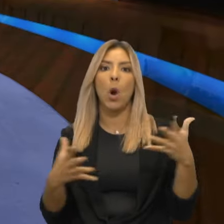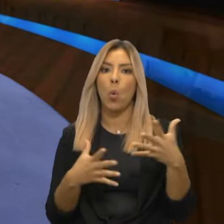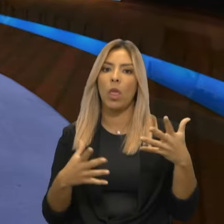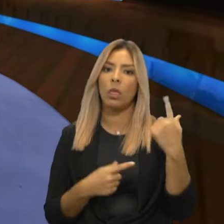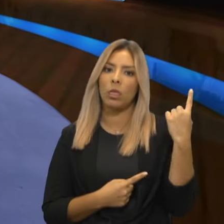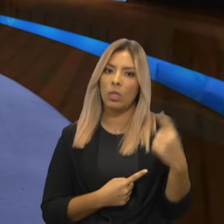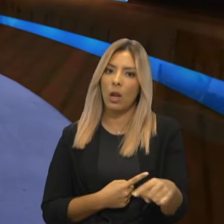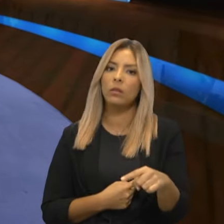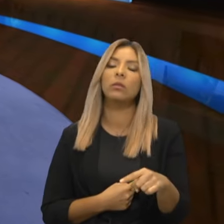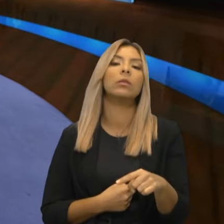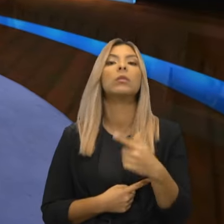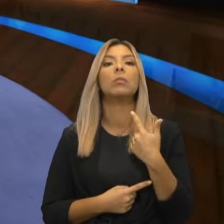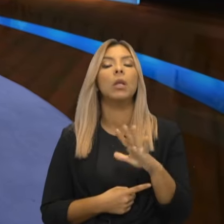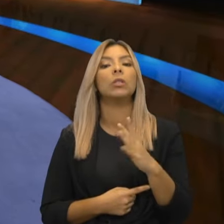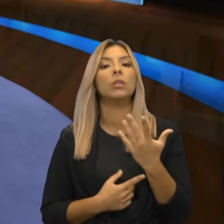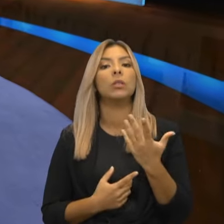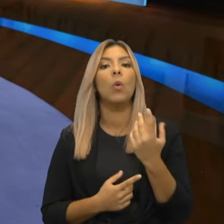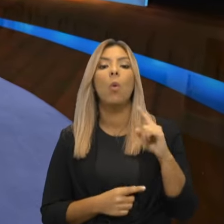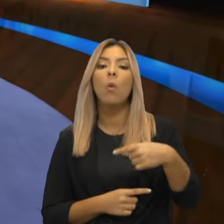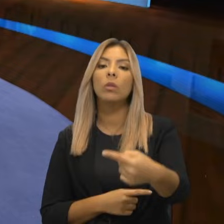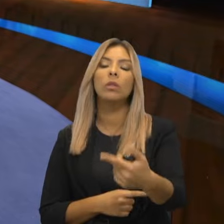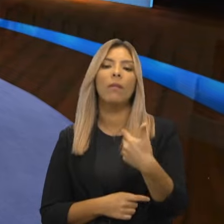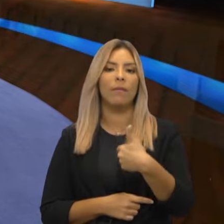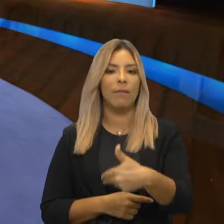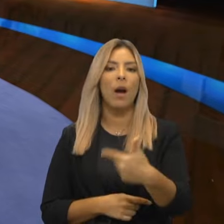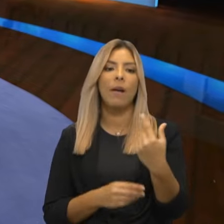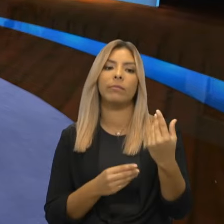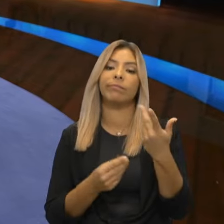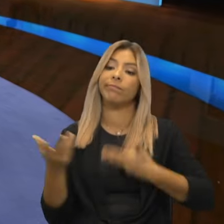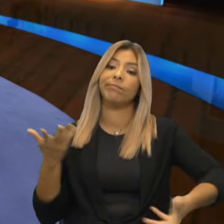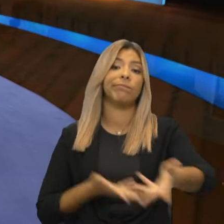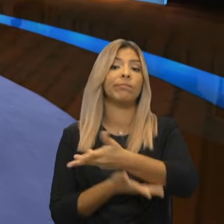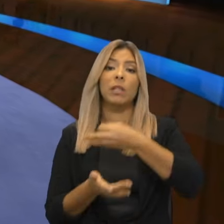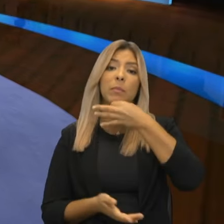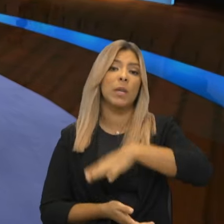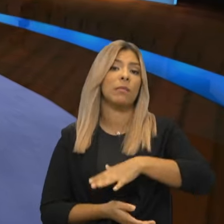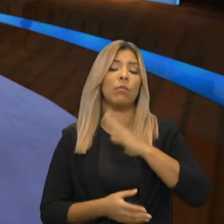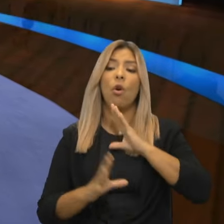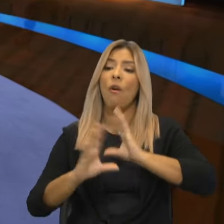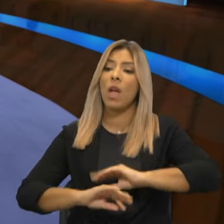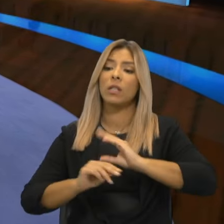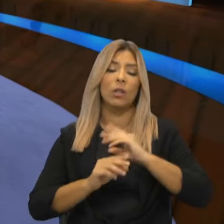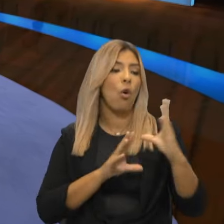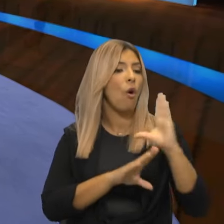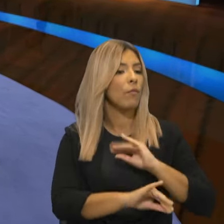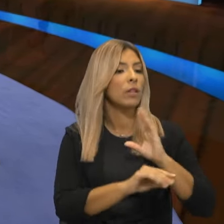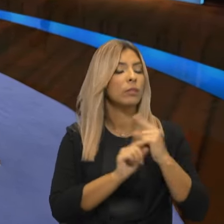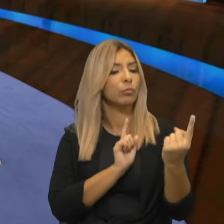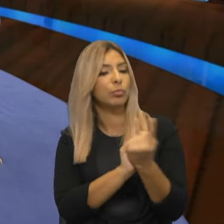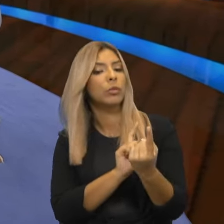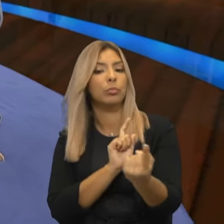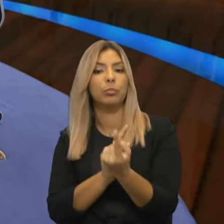casos o arranjo parlamentar vai obrigar a conversações. E essas conversações têm que existir. Esse